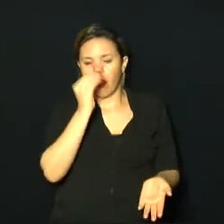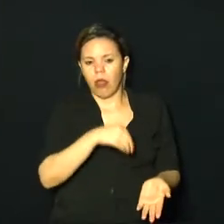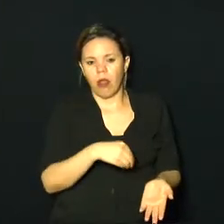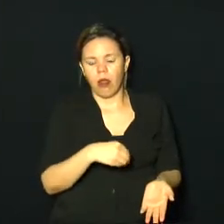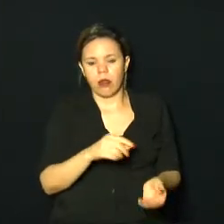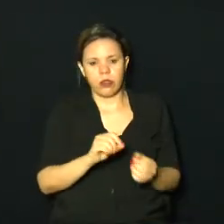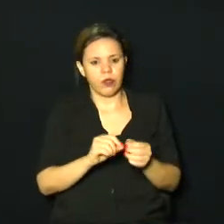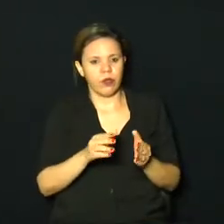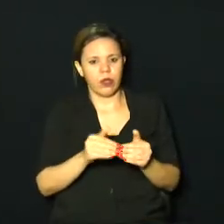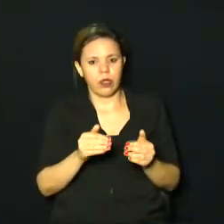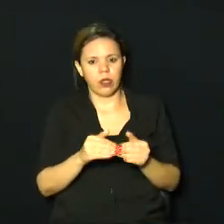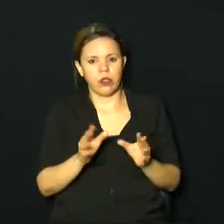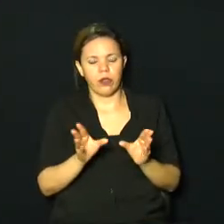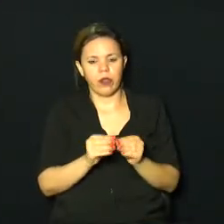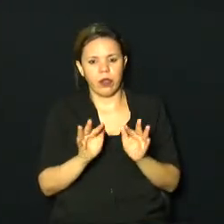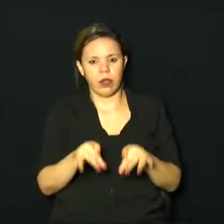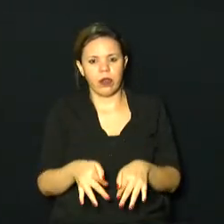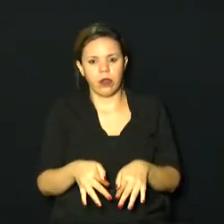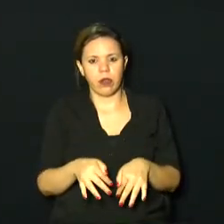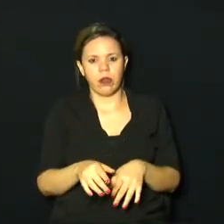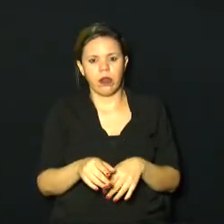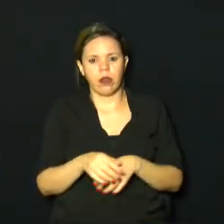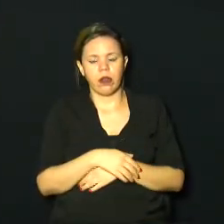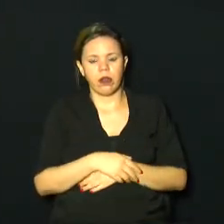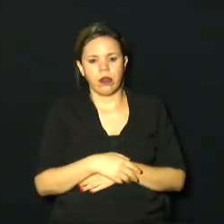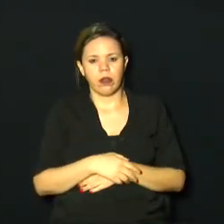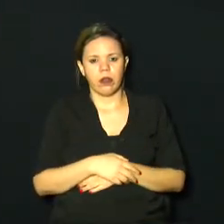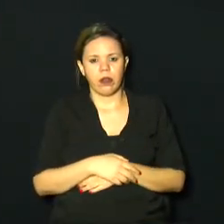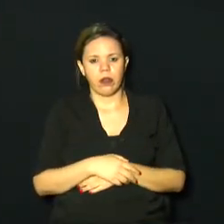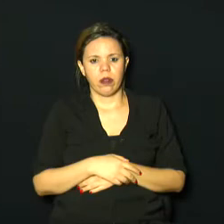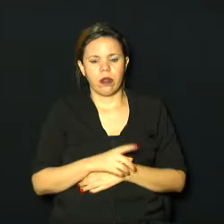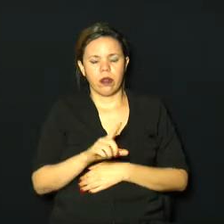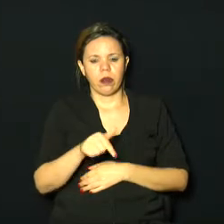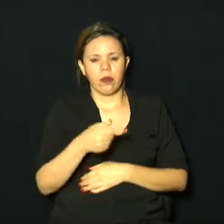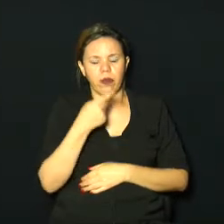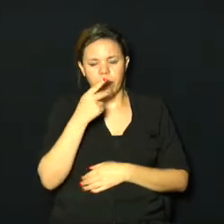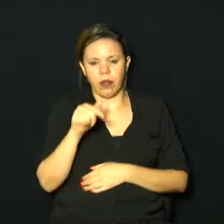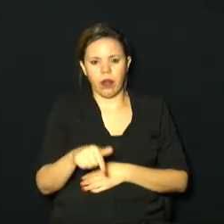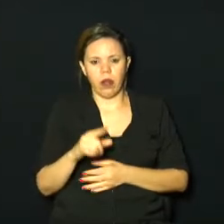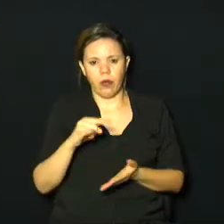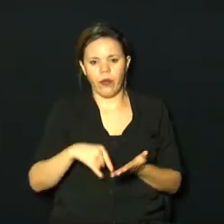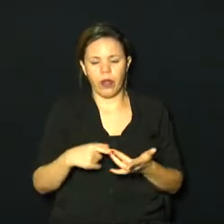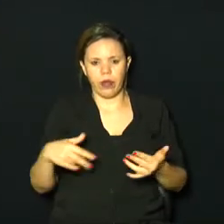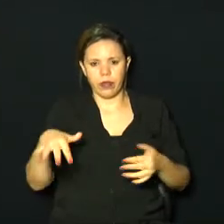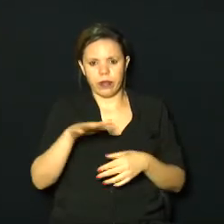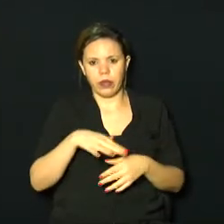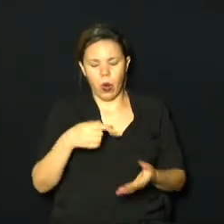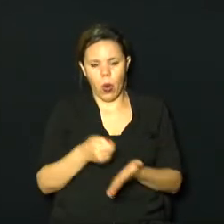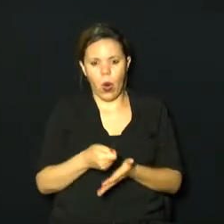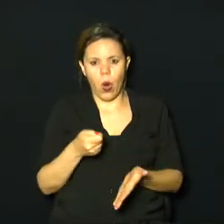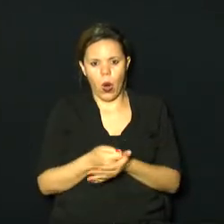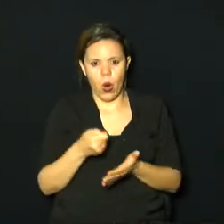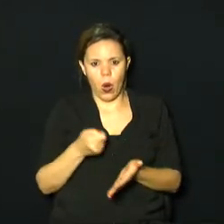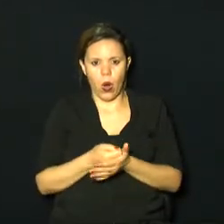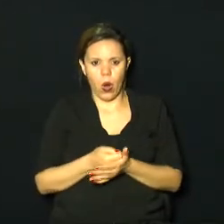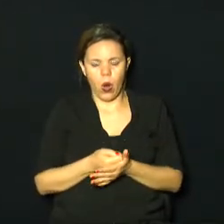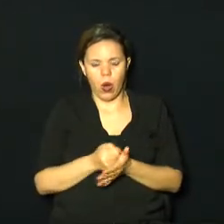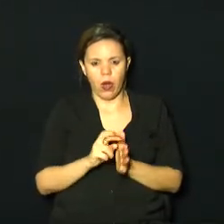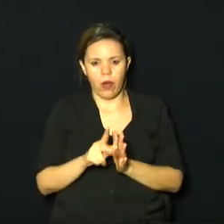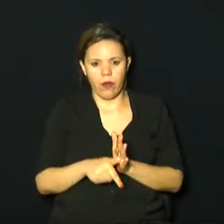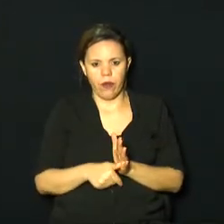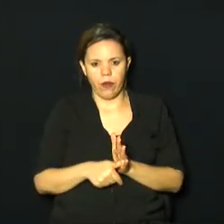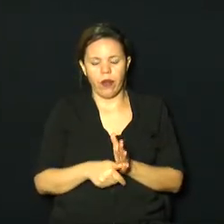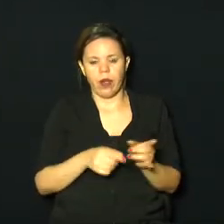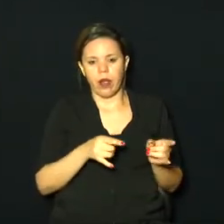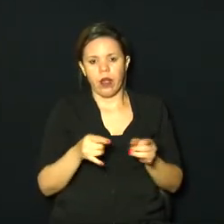faz e, ao final, a gente pode contribuir com encaminhamentos, algumas coisas do que disse aqui, de ofícios, e cobranças para os demais pleitos.